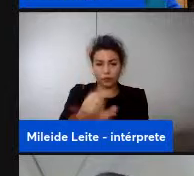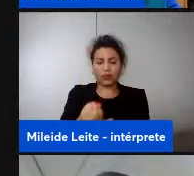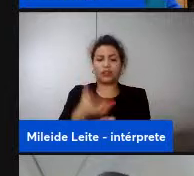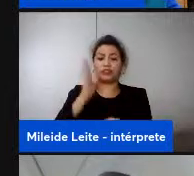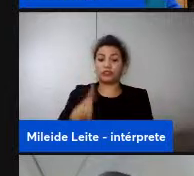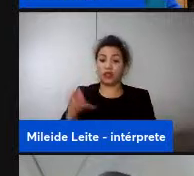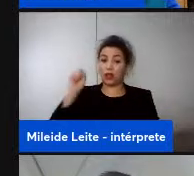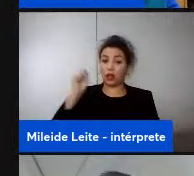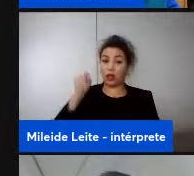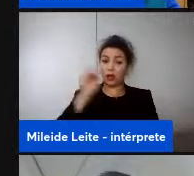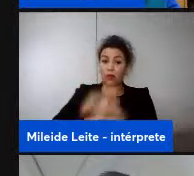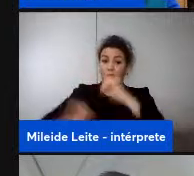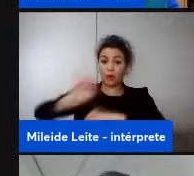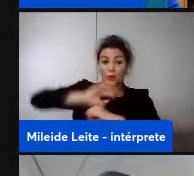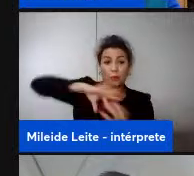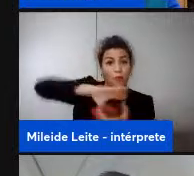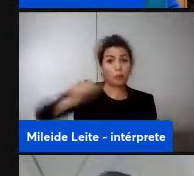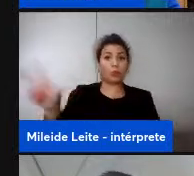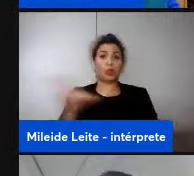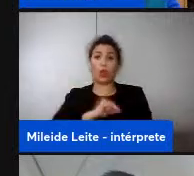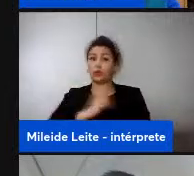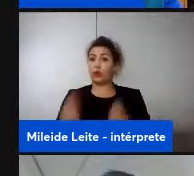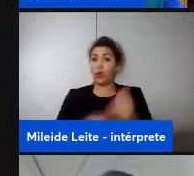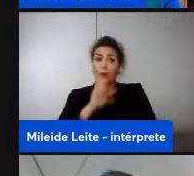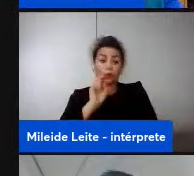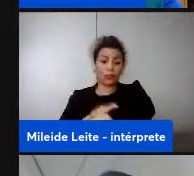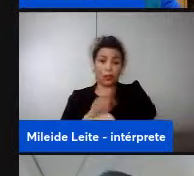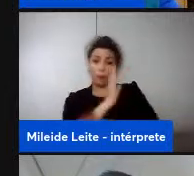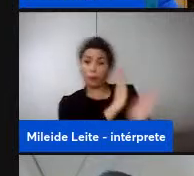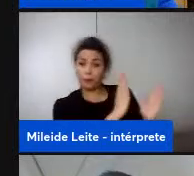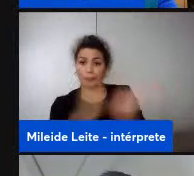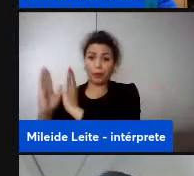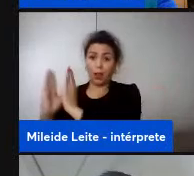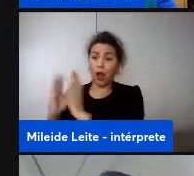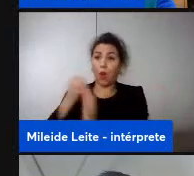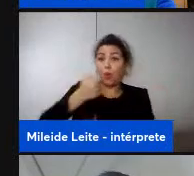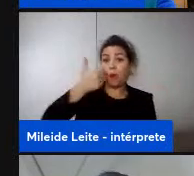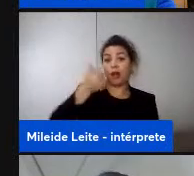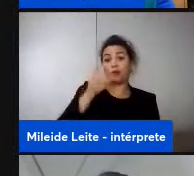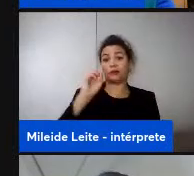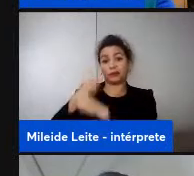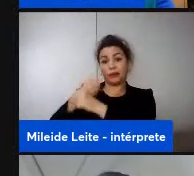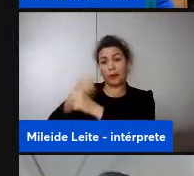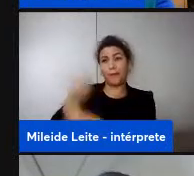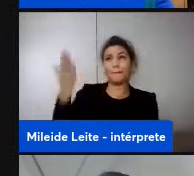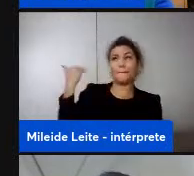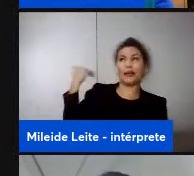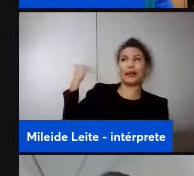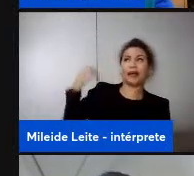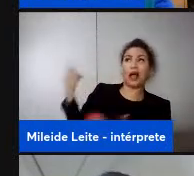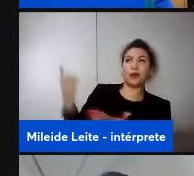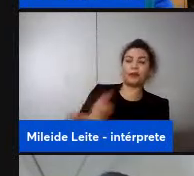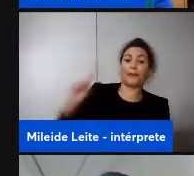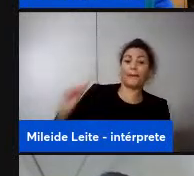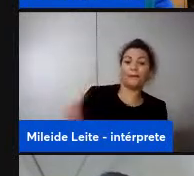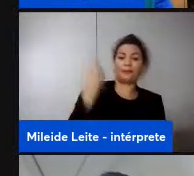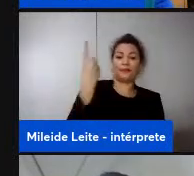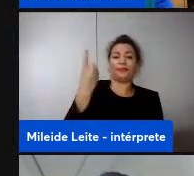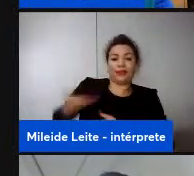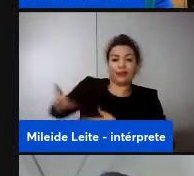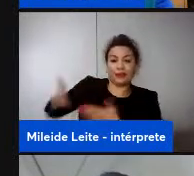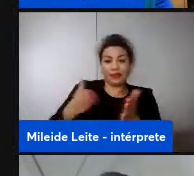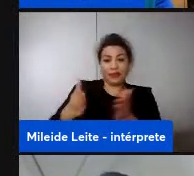8ª Internacional, eu disse, meu Deus, como o tempo passa, já quase uma década da primeira jornada que aconteceu